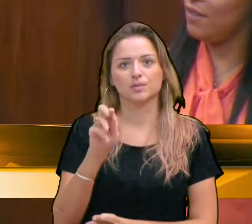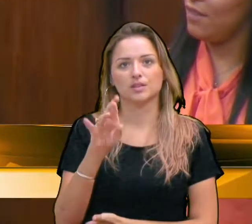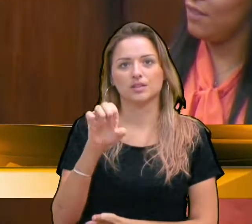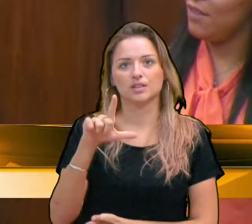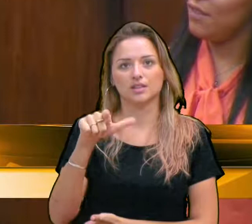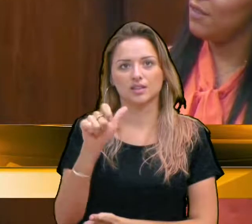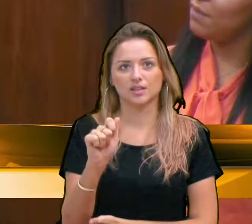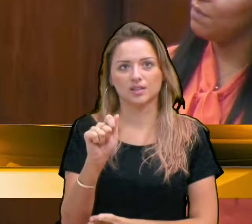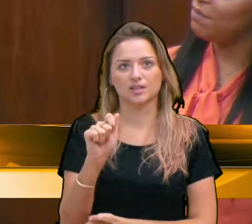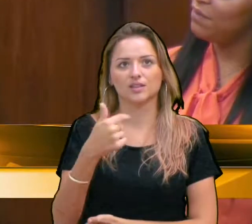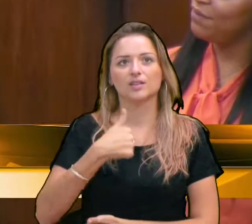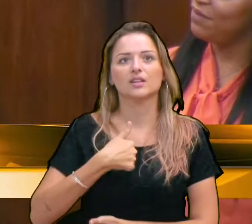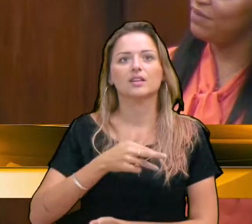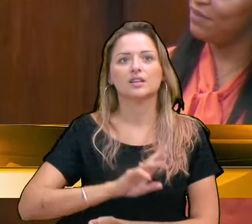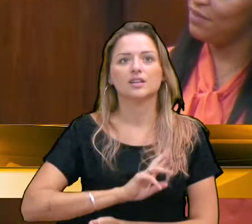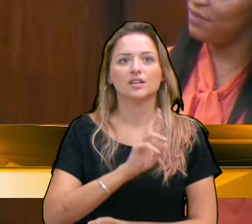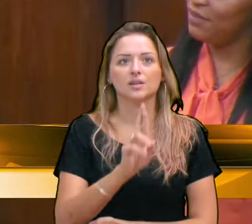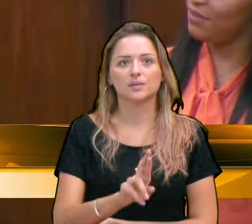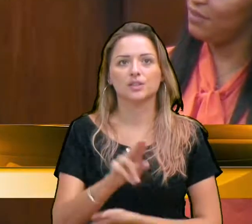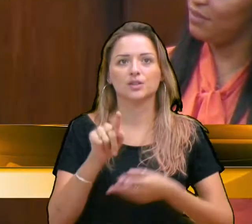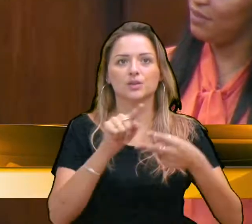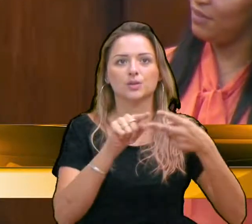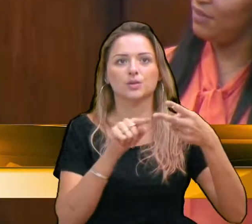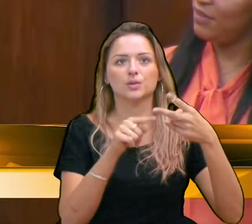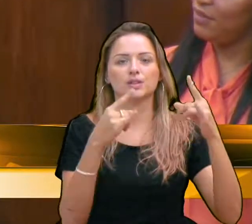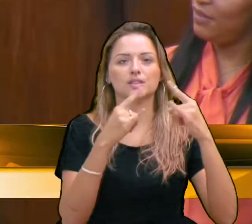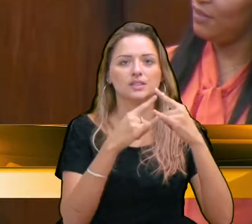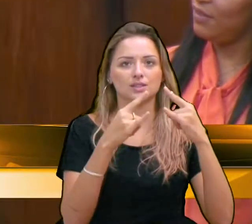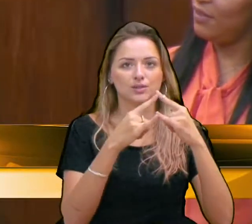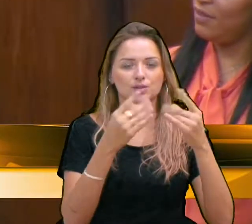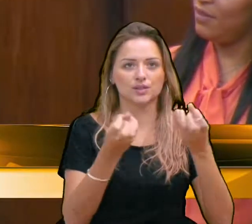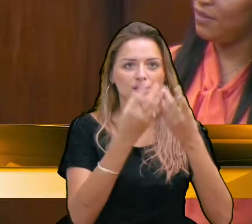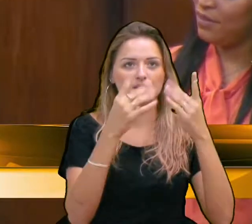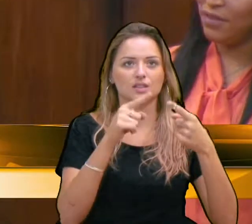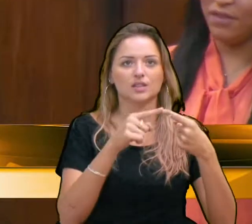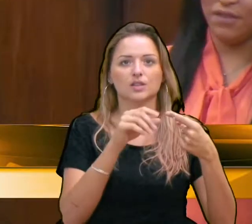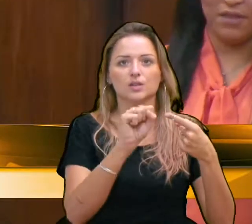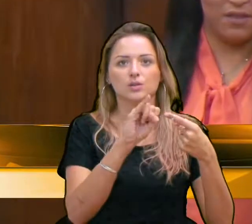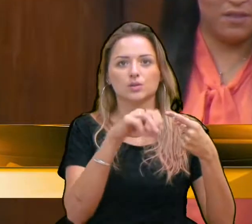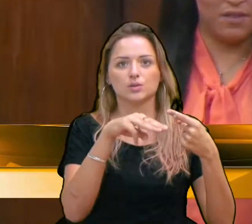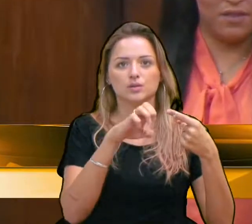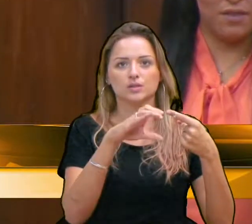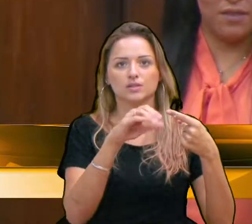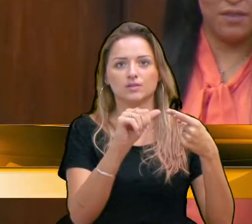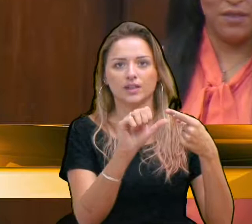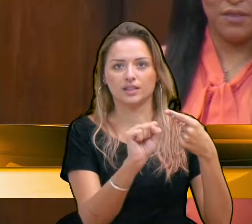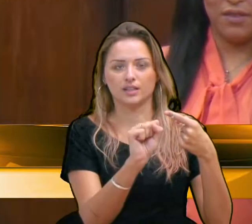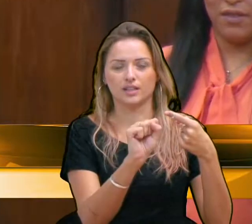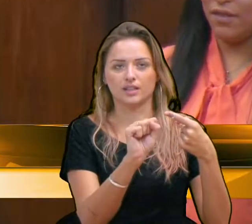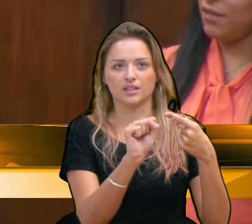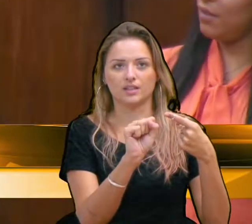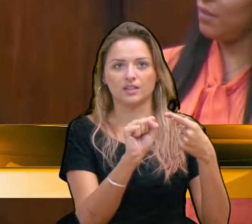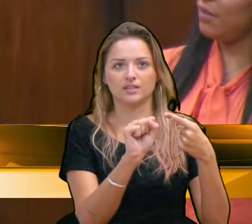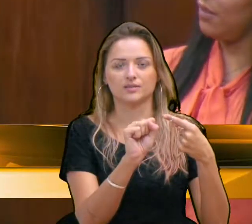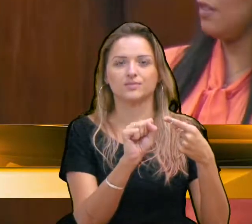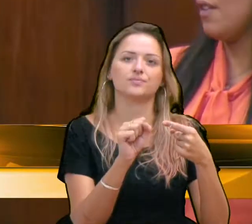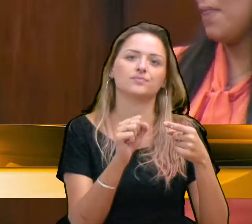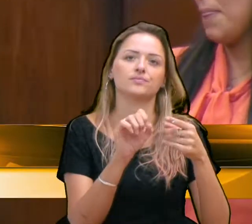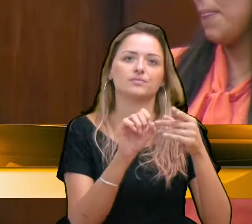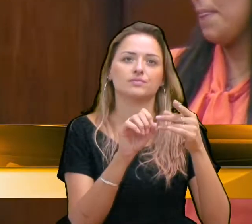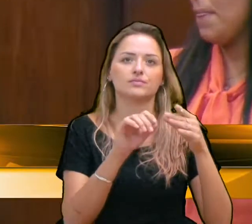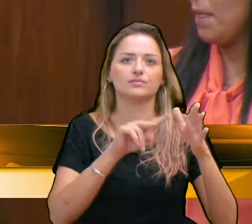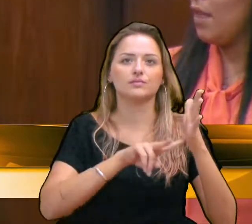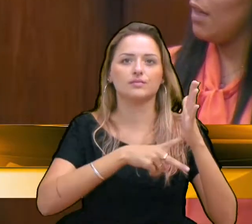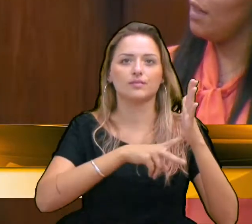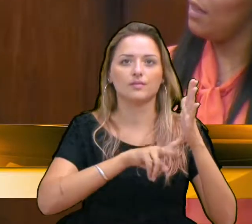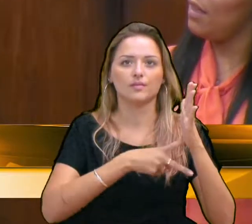Luísa Piola e eu represento duas entidades na nossa festa, o CIMEX que é o Sindicato das Indústrias Metalúrgicas,